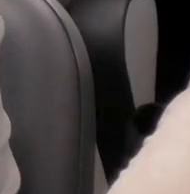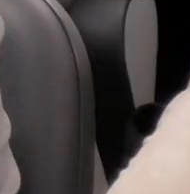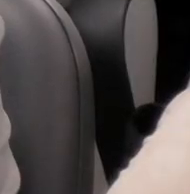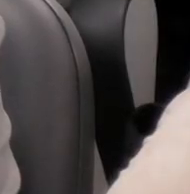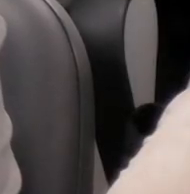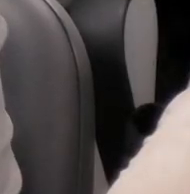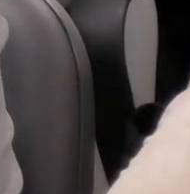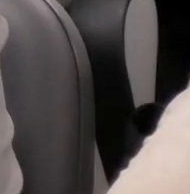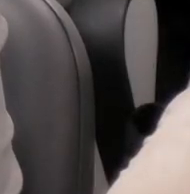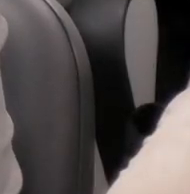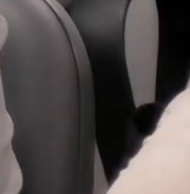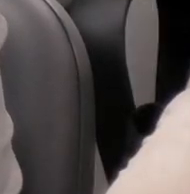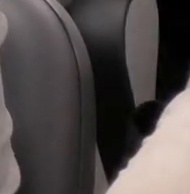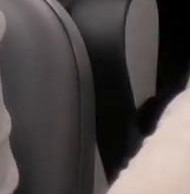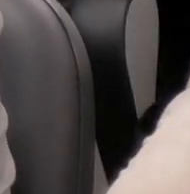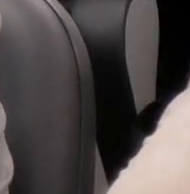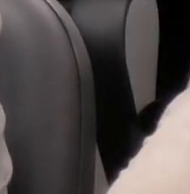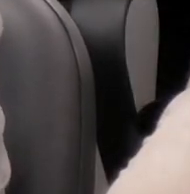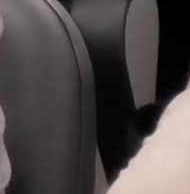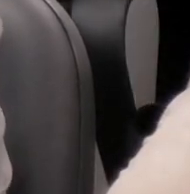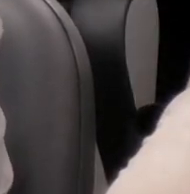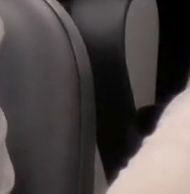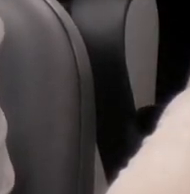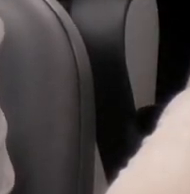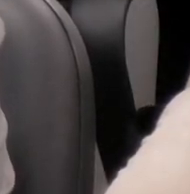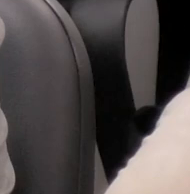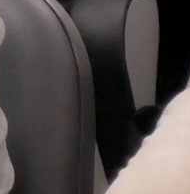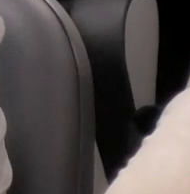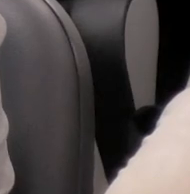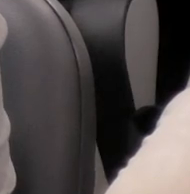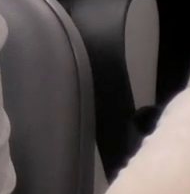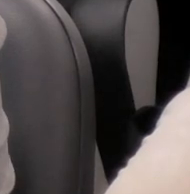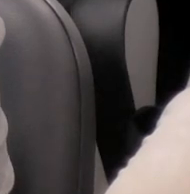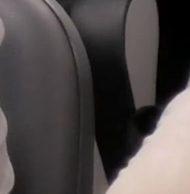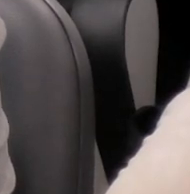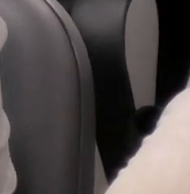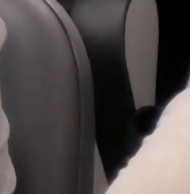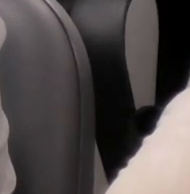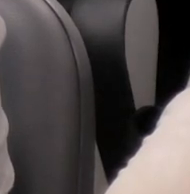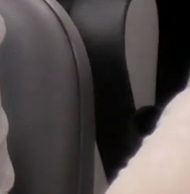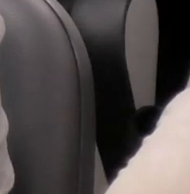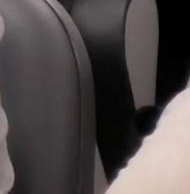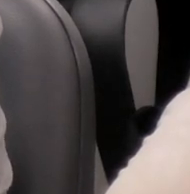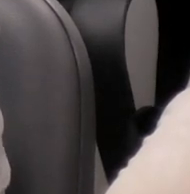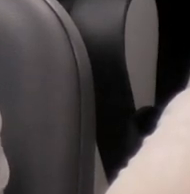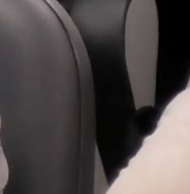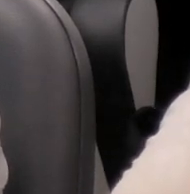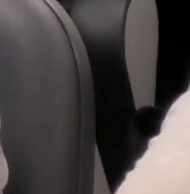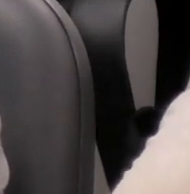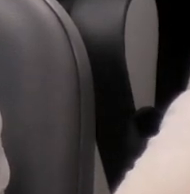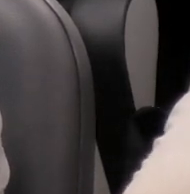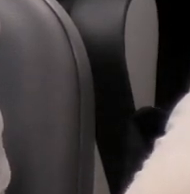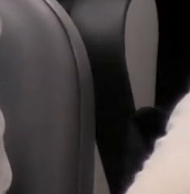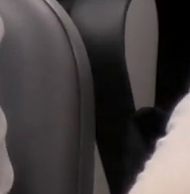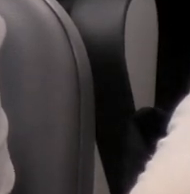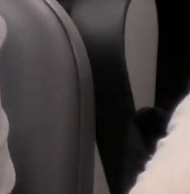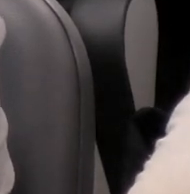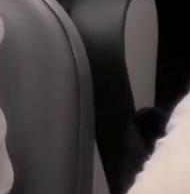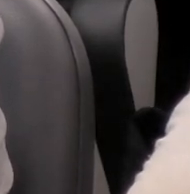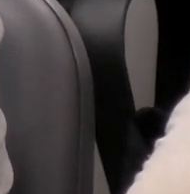das embarcações que atracam no porto, compete a Marinha. Isso tem que ser